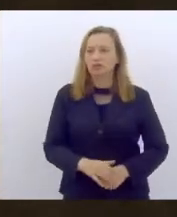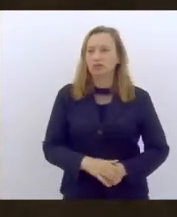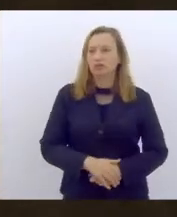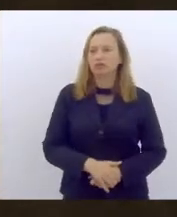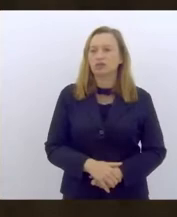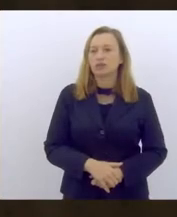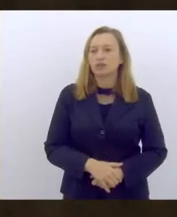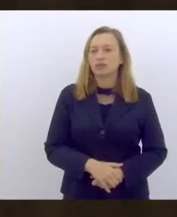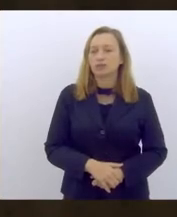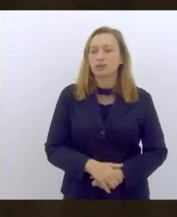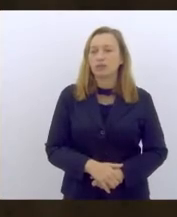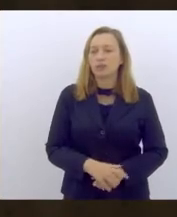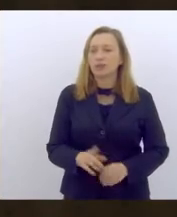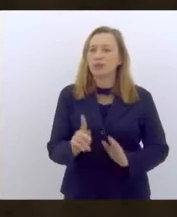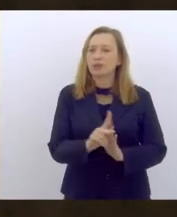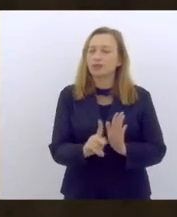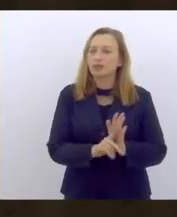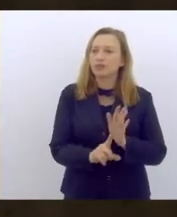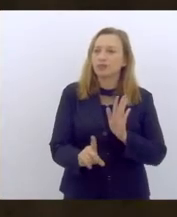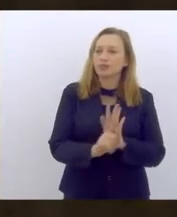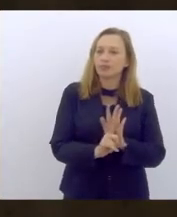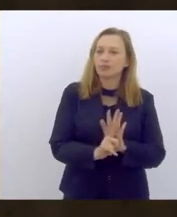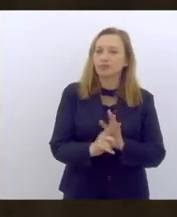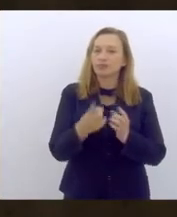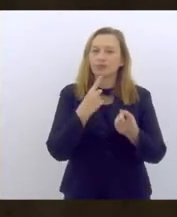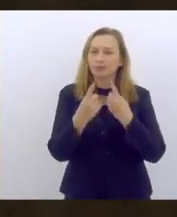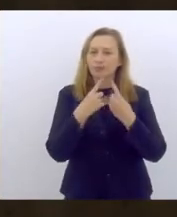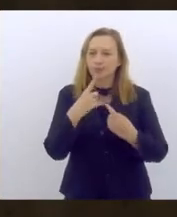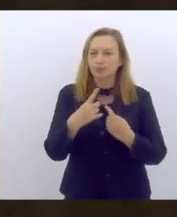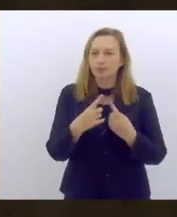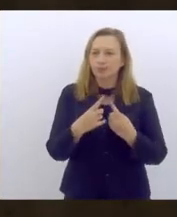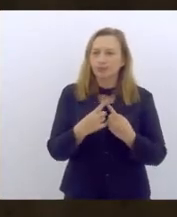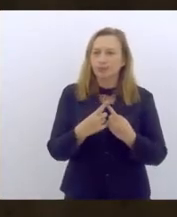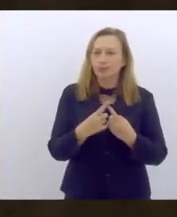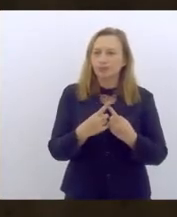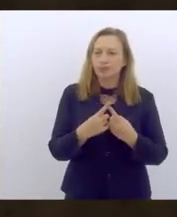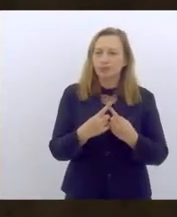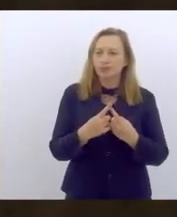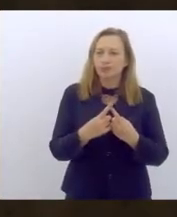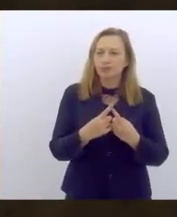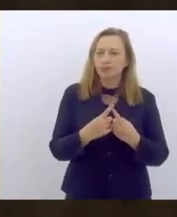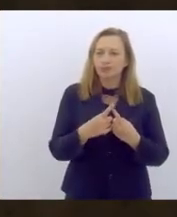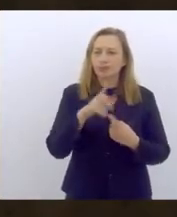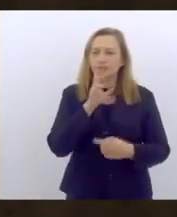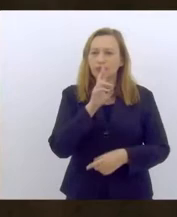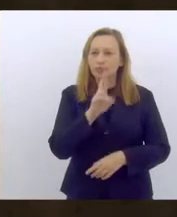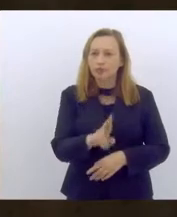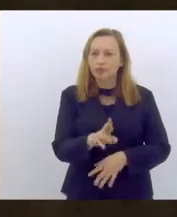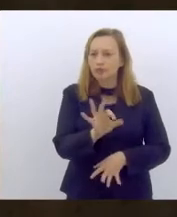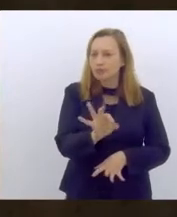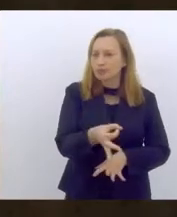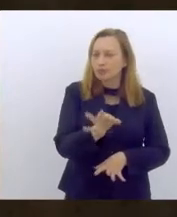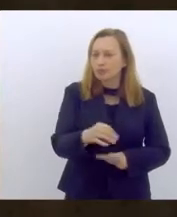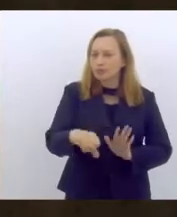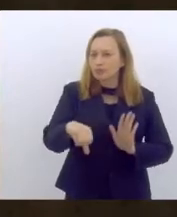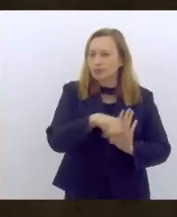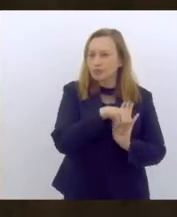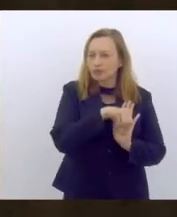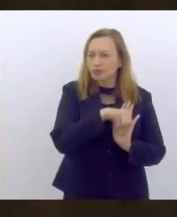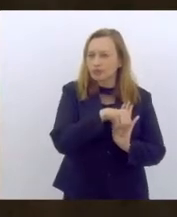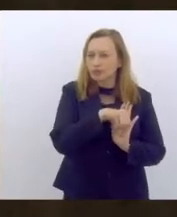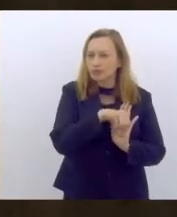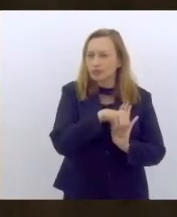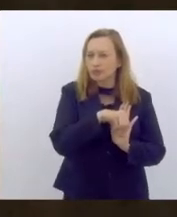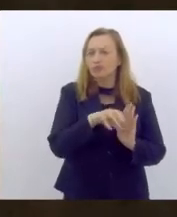Rejane e é um projeto de lei em discussão senhor surge no bojo de uma resposta concreta ao crime que